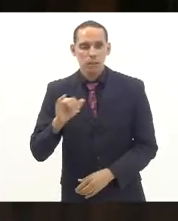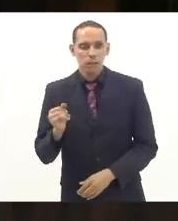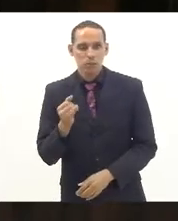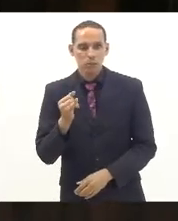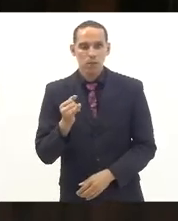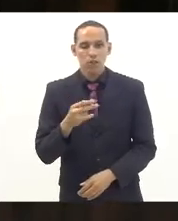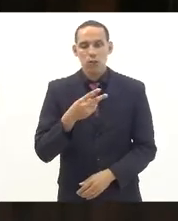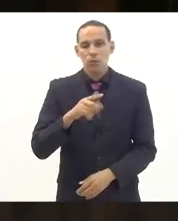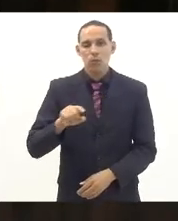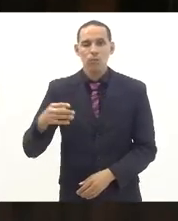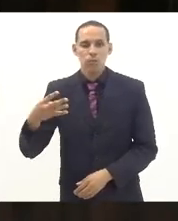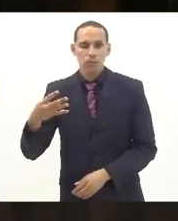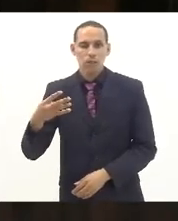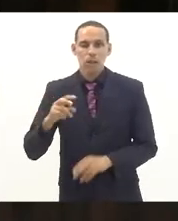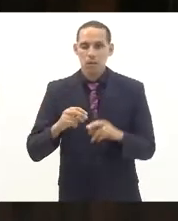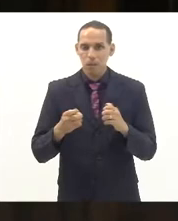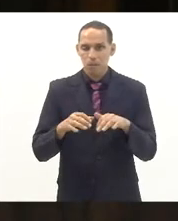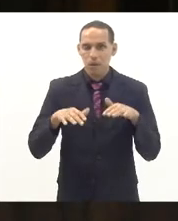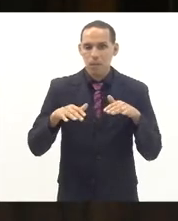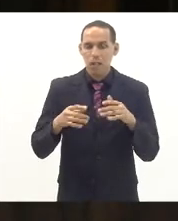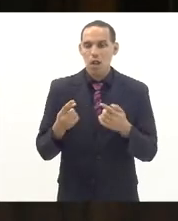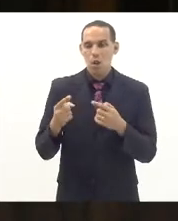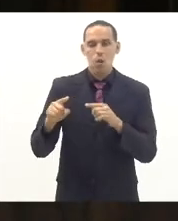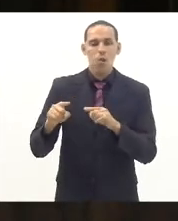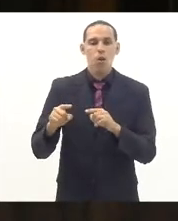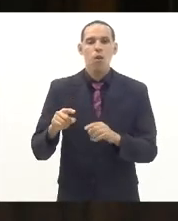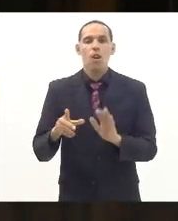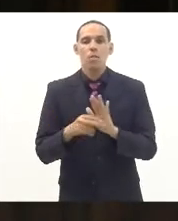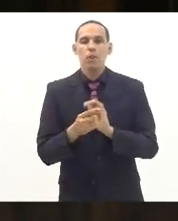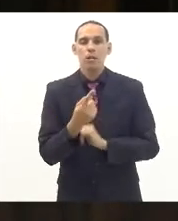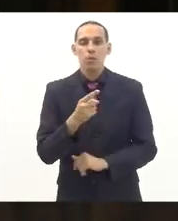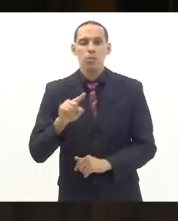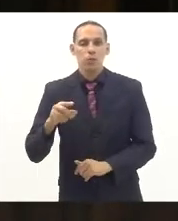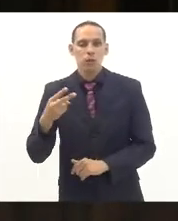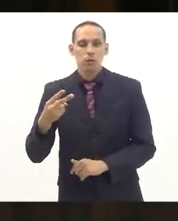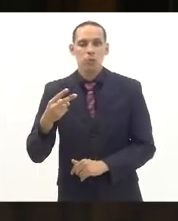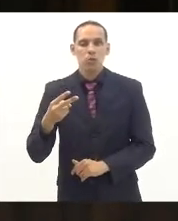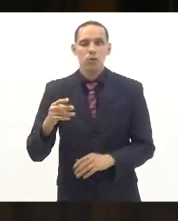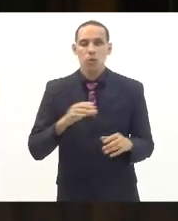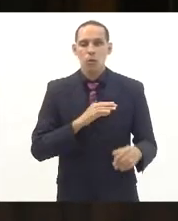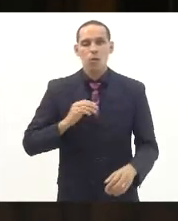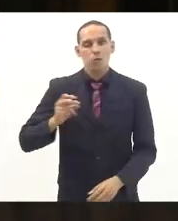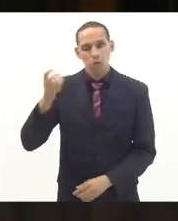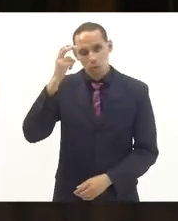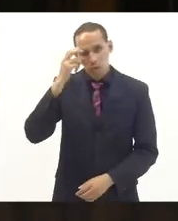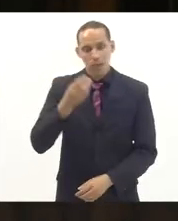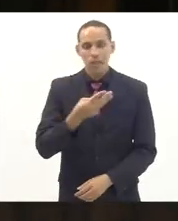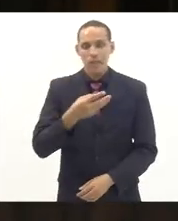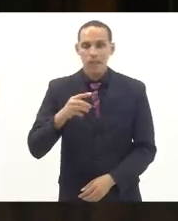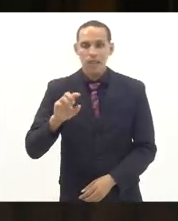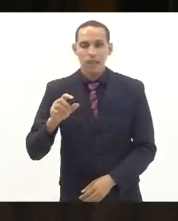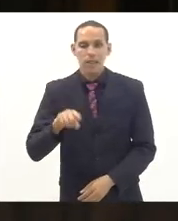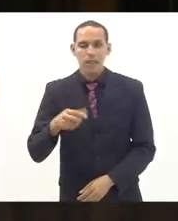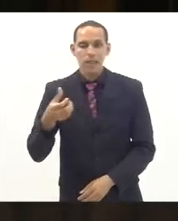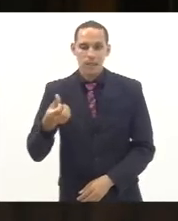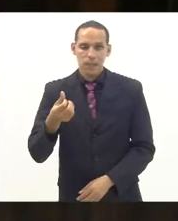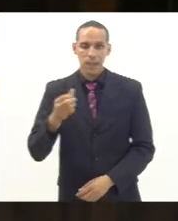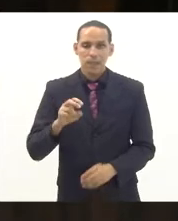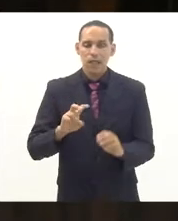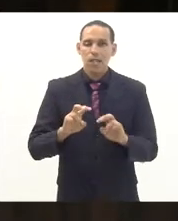as emendas número 2 e 4 de plenário contra as medidas 1 e 2 da comissão de cultura e três e seis de Planalto